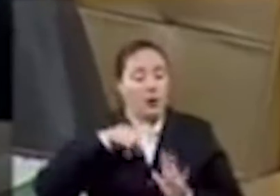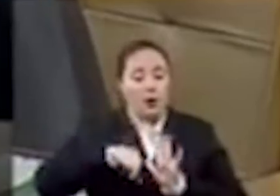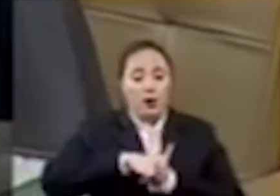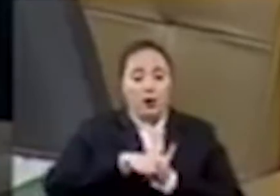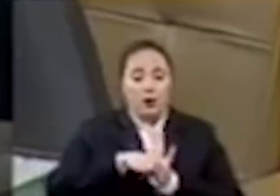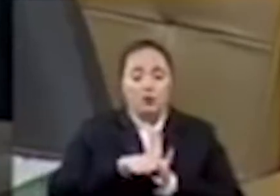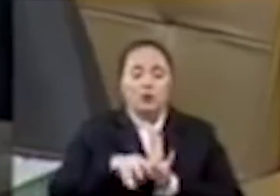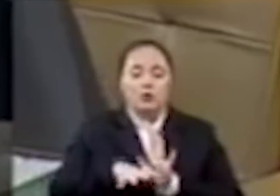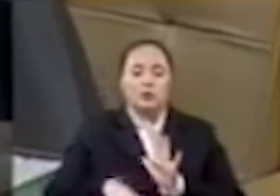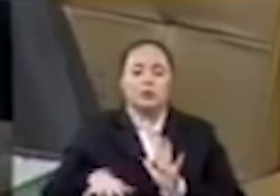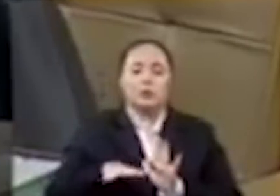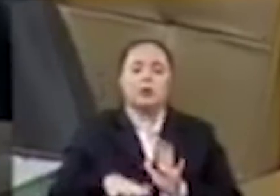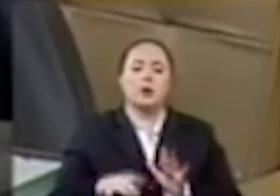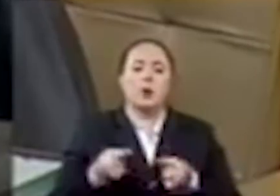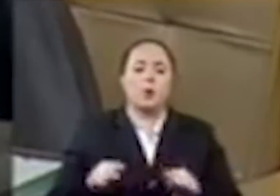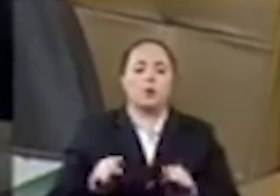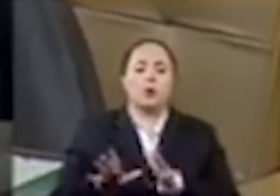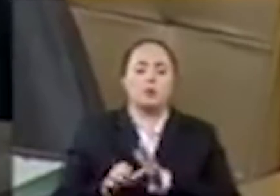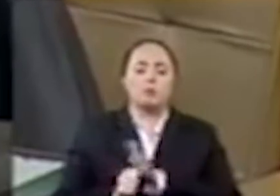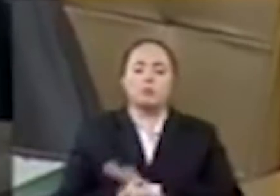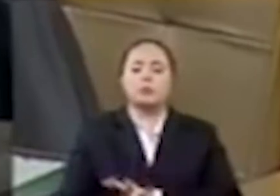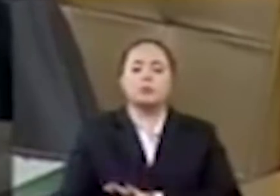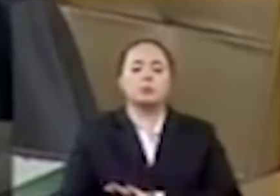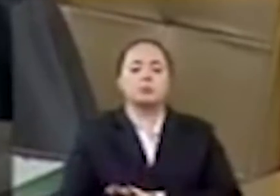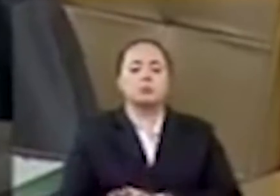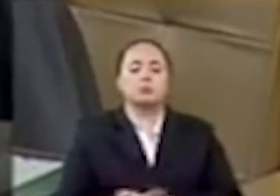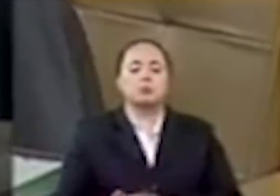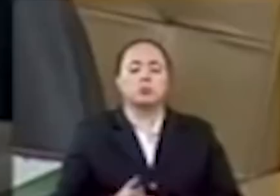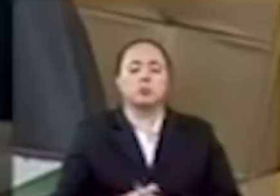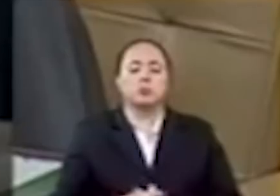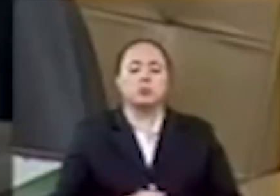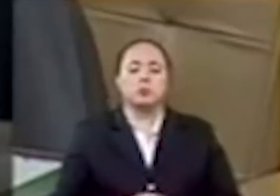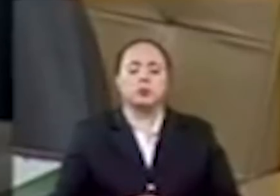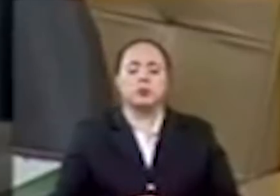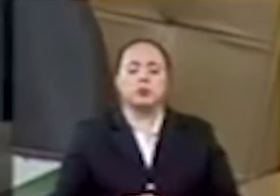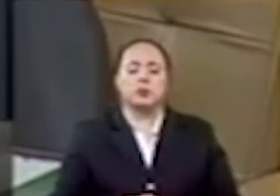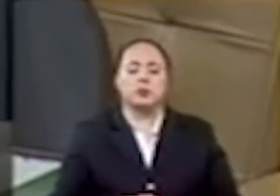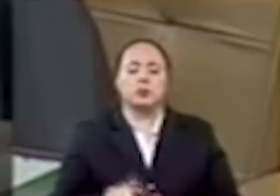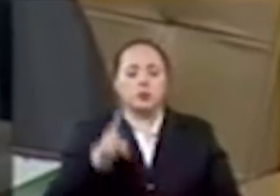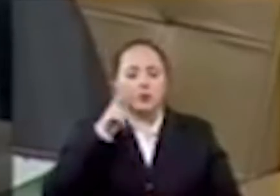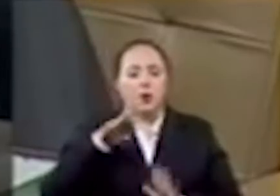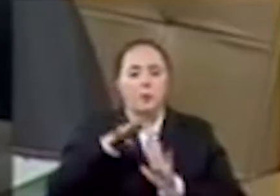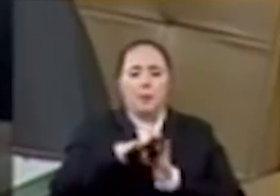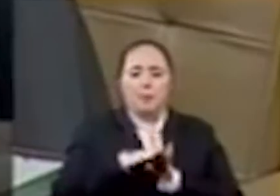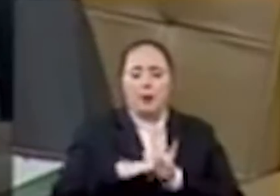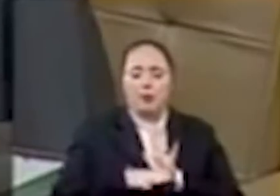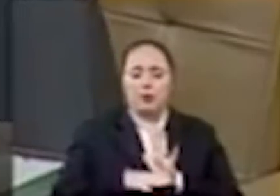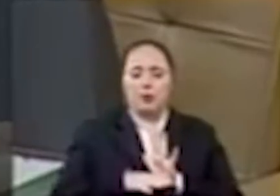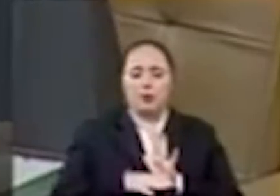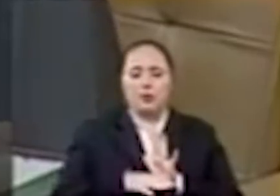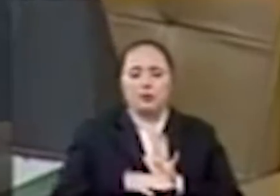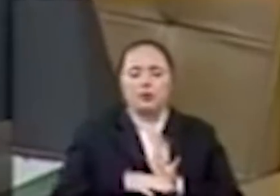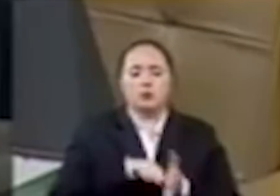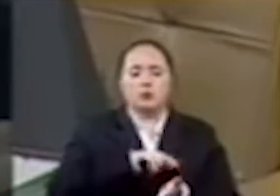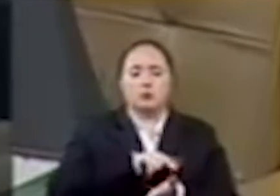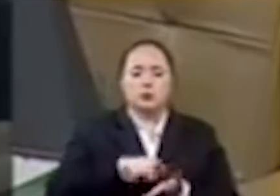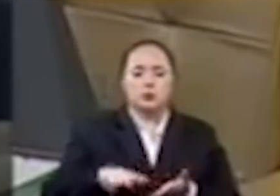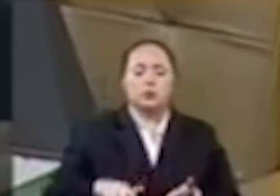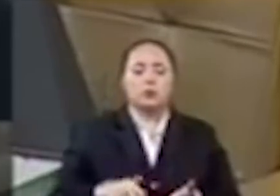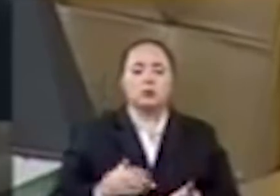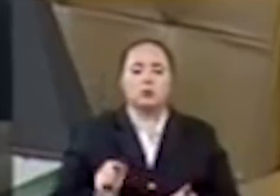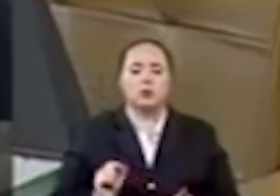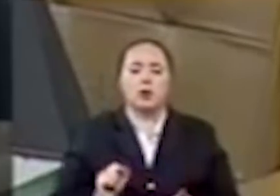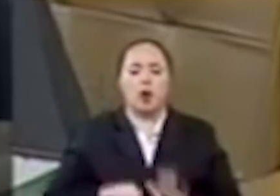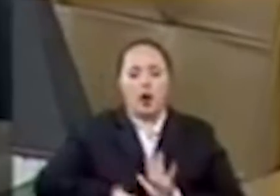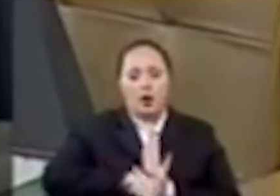para o combate à corrupção, não tenho a menor dúvida, observa uma pauta generalizada de enfrentamento